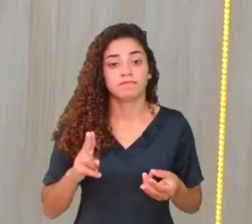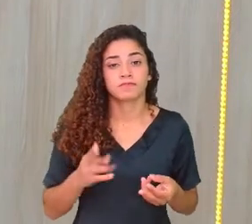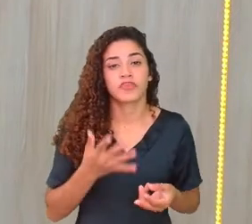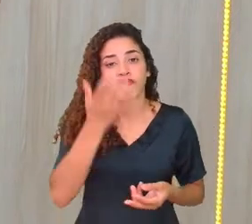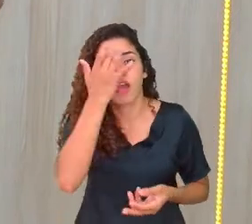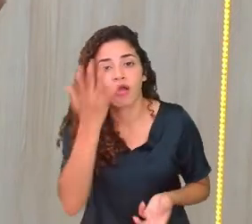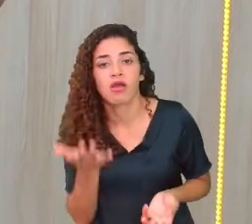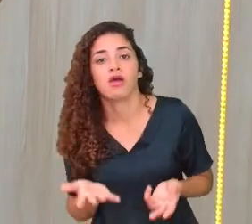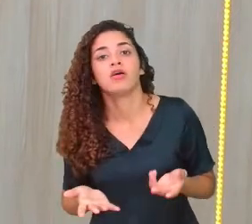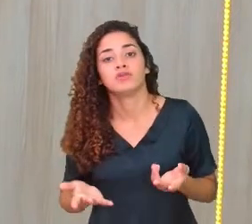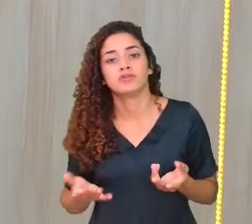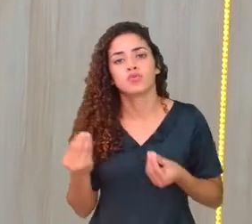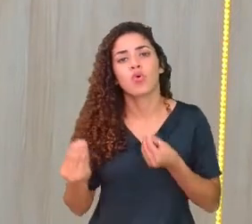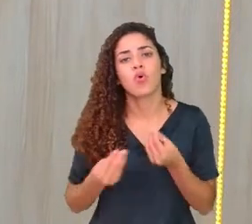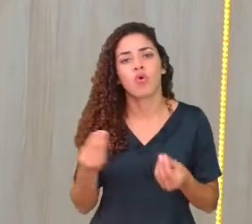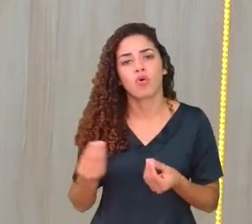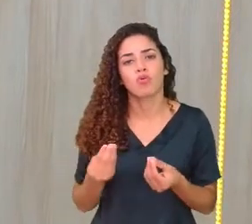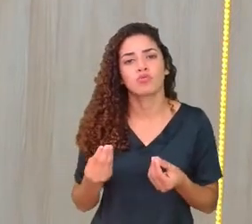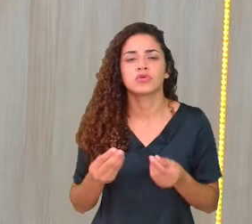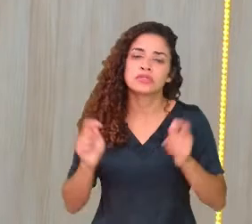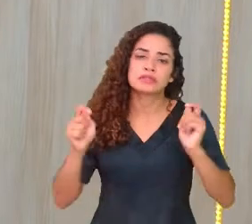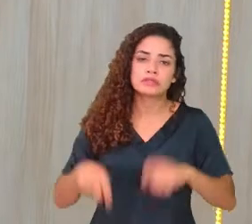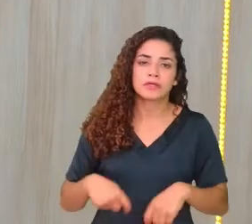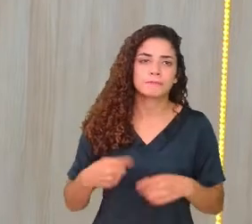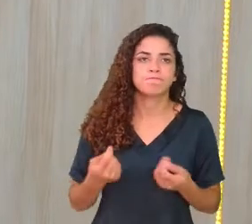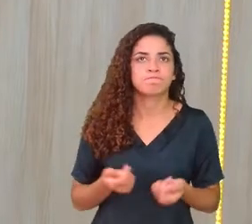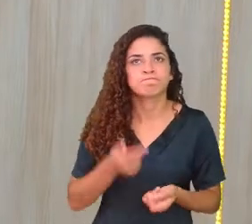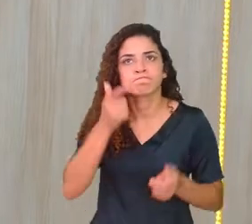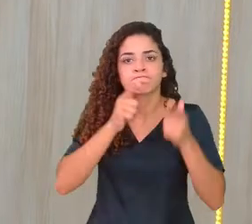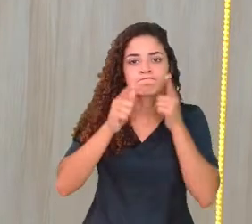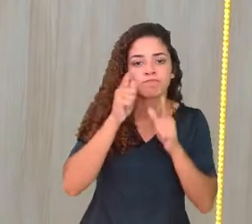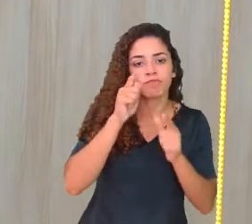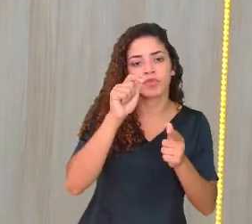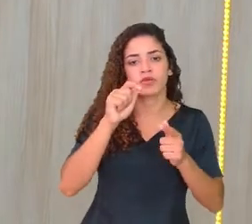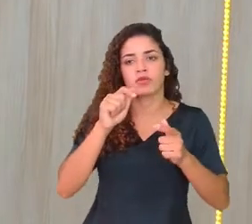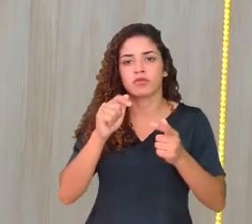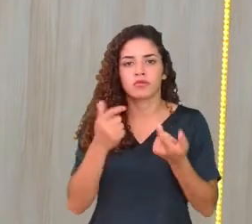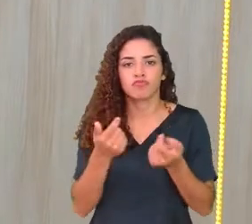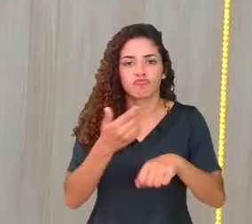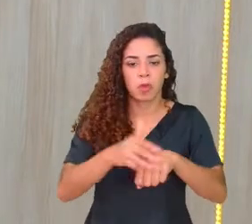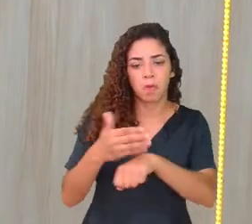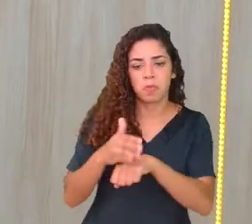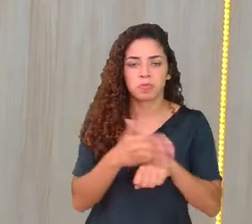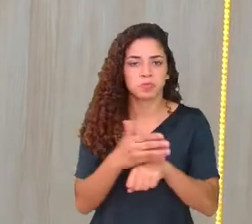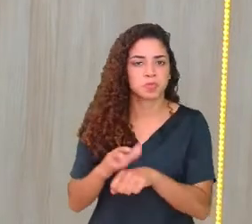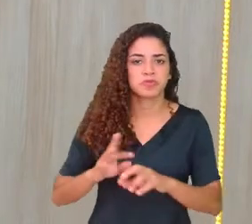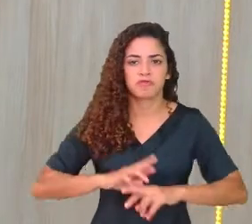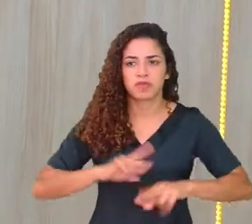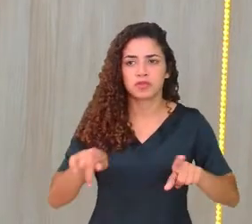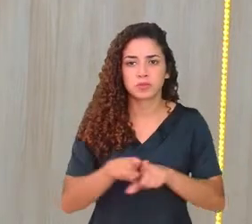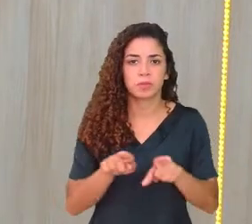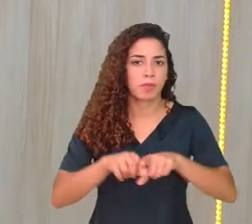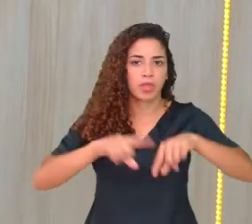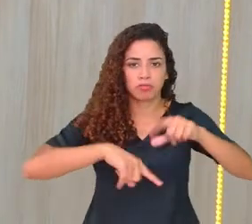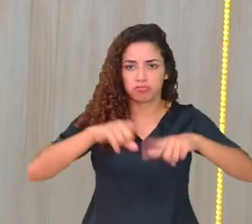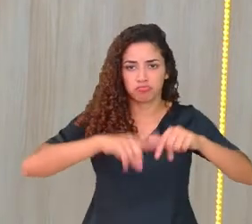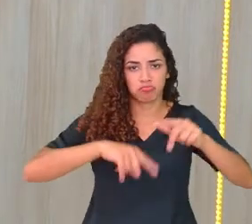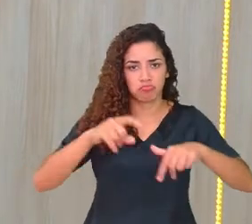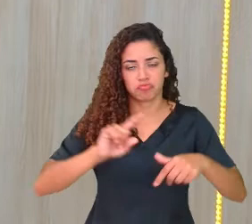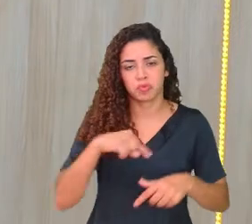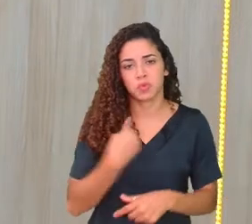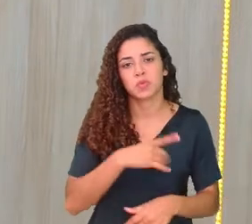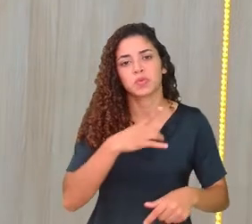mais fácil para realizarmos as nossas atividades e vários equipamentos que nós temos hoje